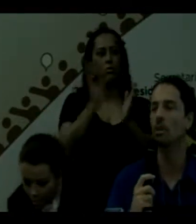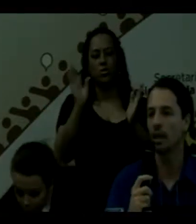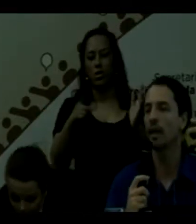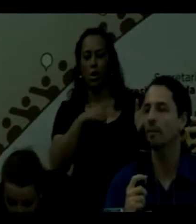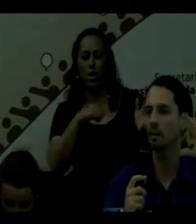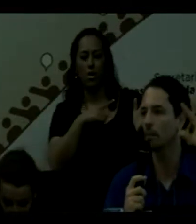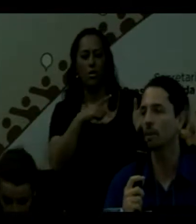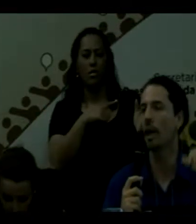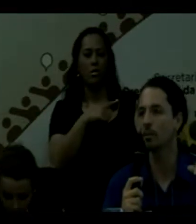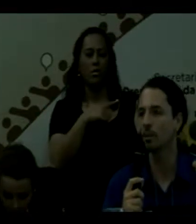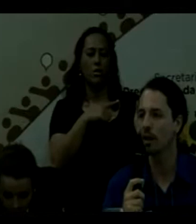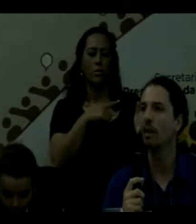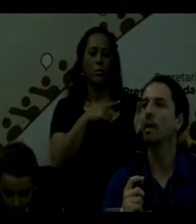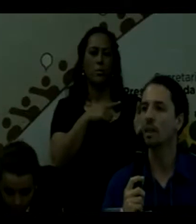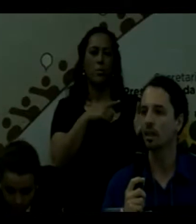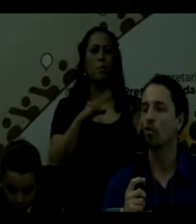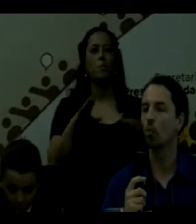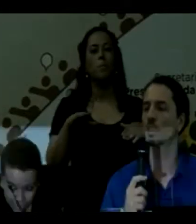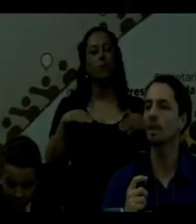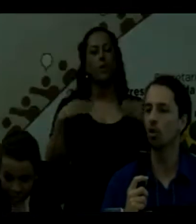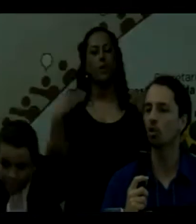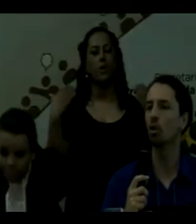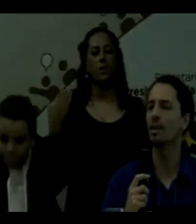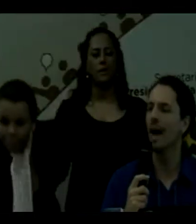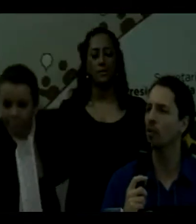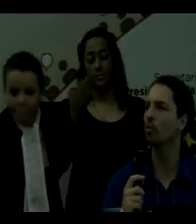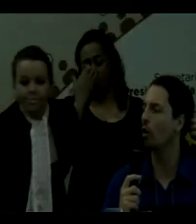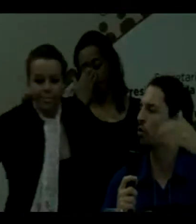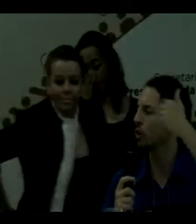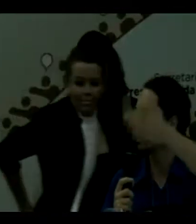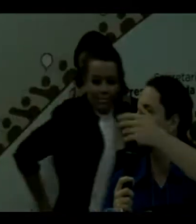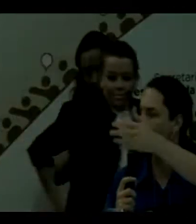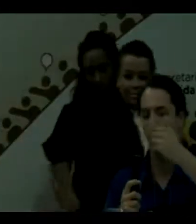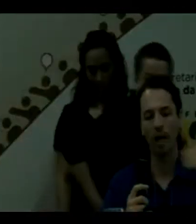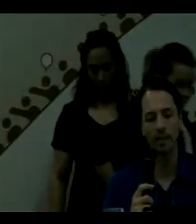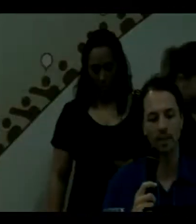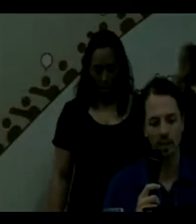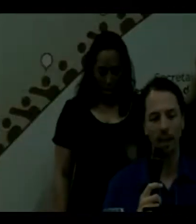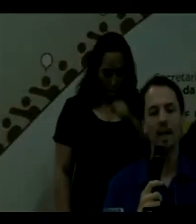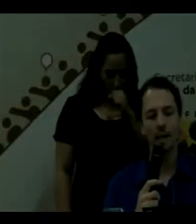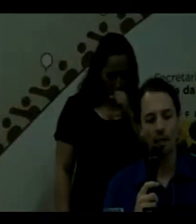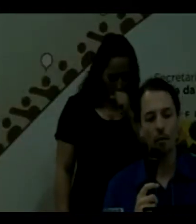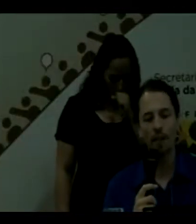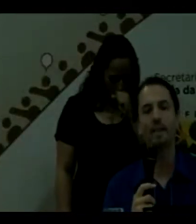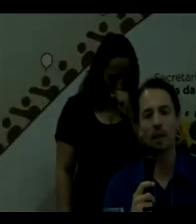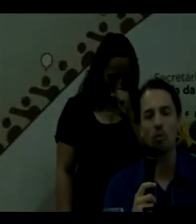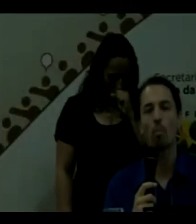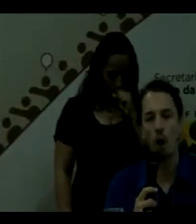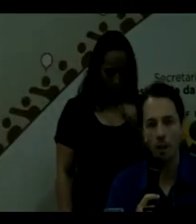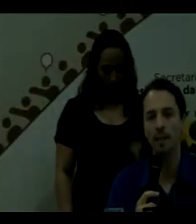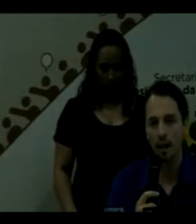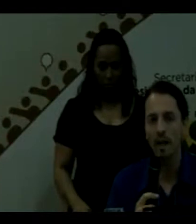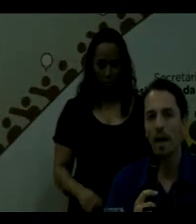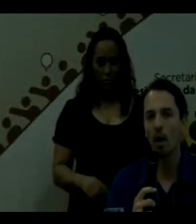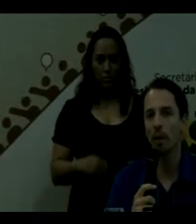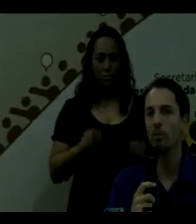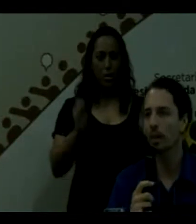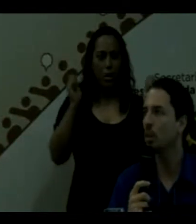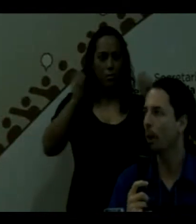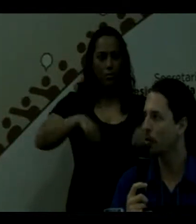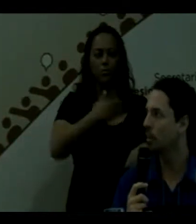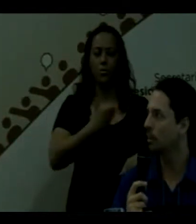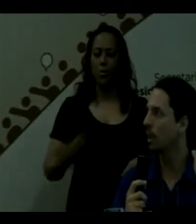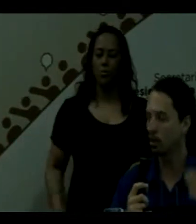estão, vamos dizer, né, sistemas entre aspas, né, grupos que já são consolidados, fóruns que têm intersetoriais, quer dizer, quem for entrando possa